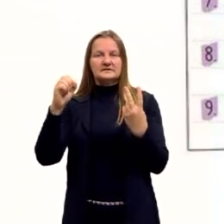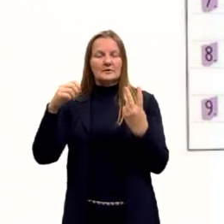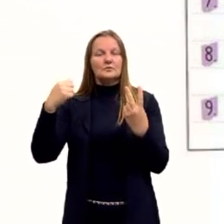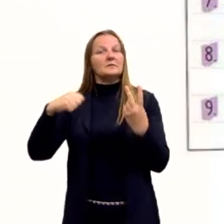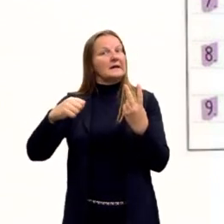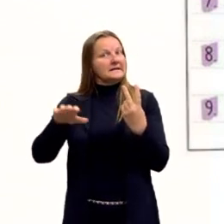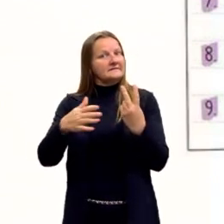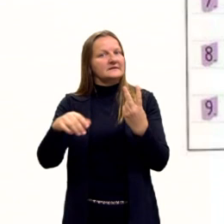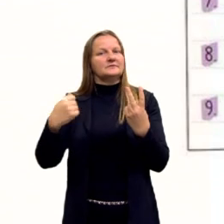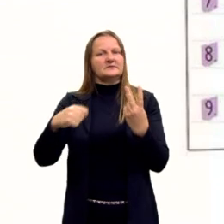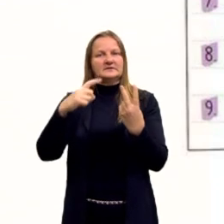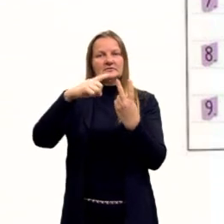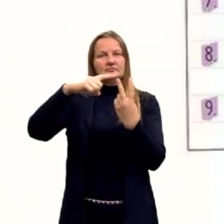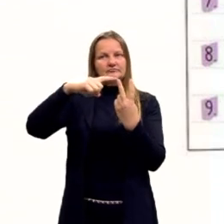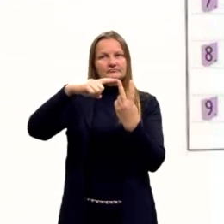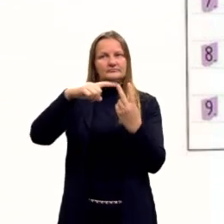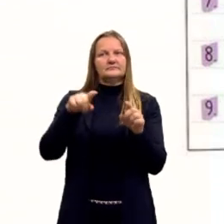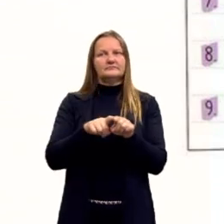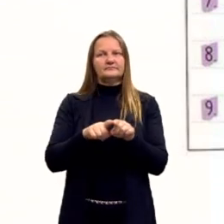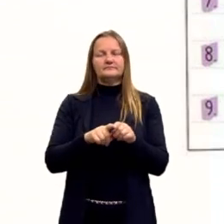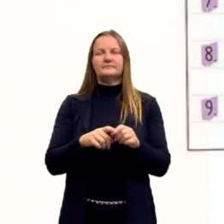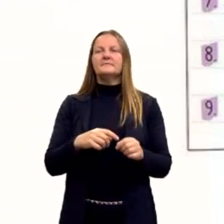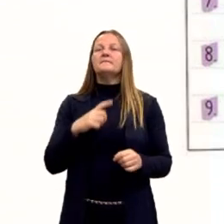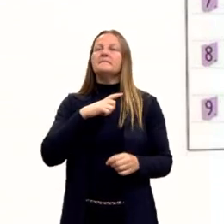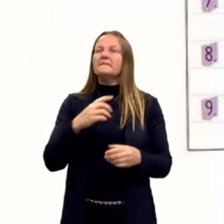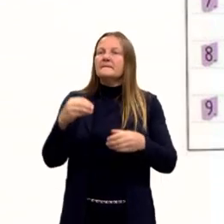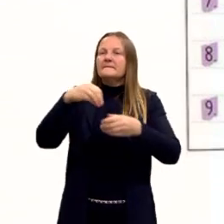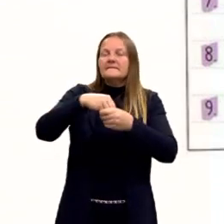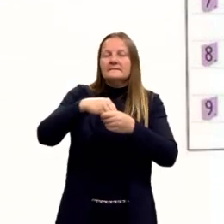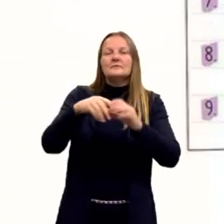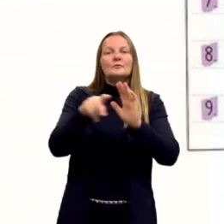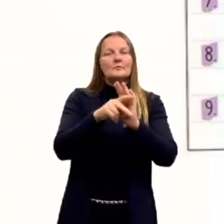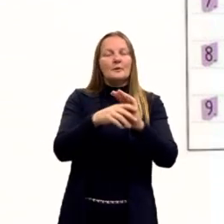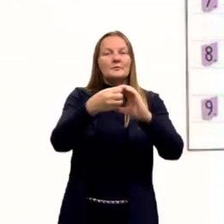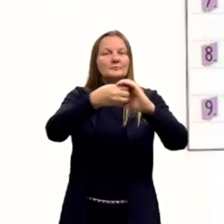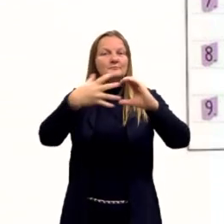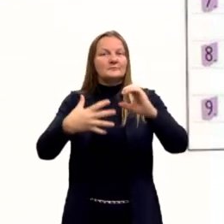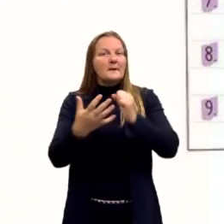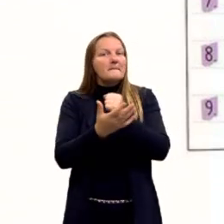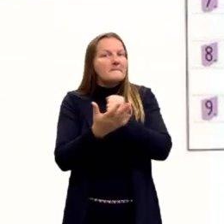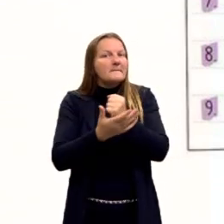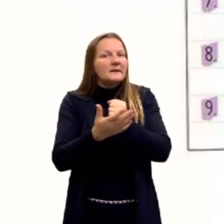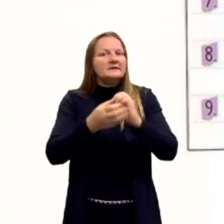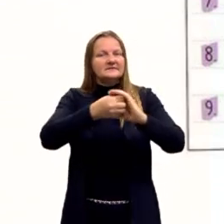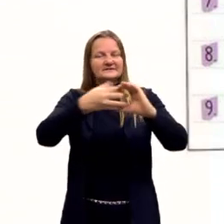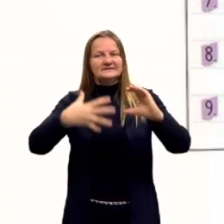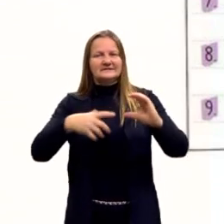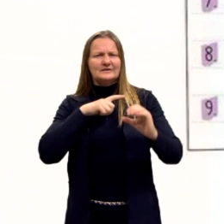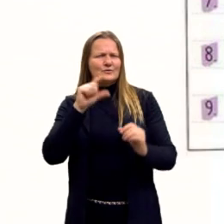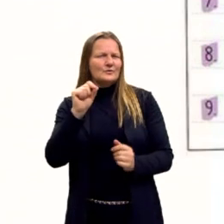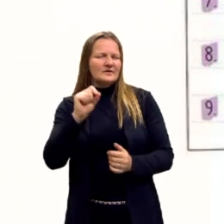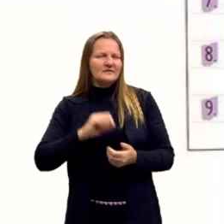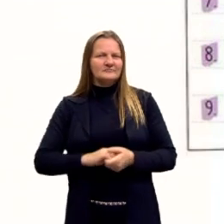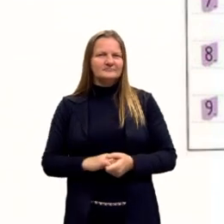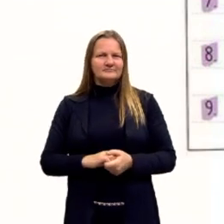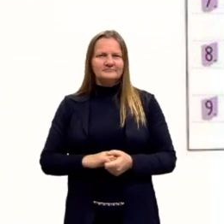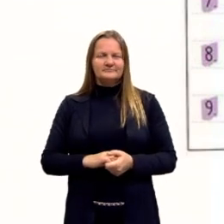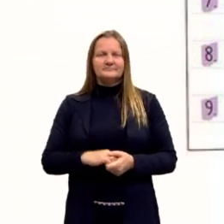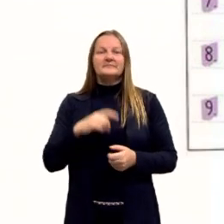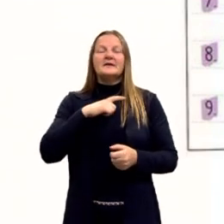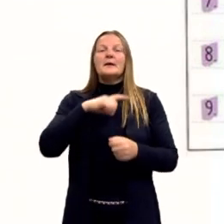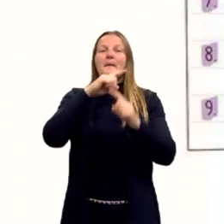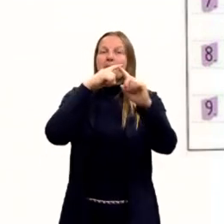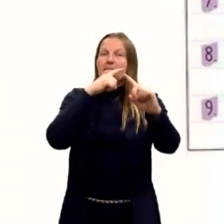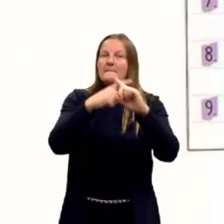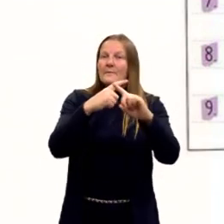nós retomamos então dentre as propriedades básicas né que nós chamamos nós